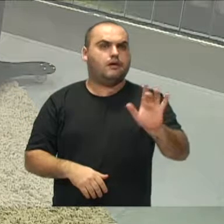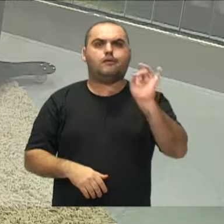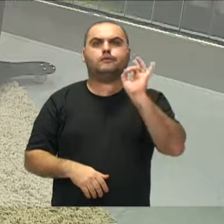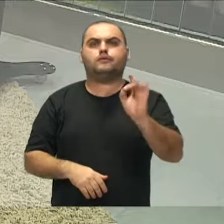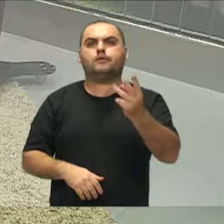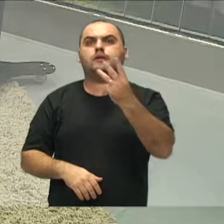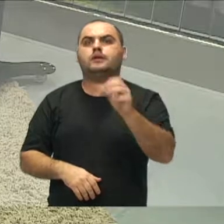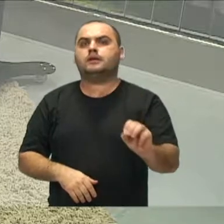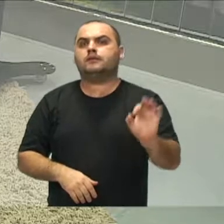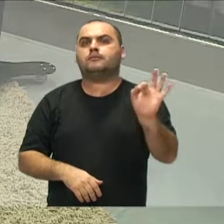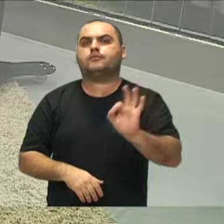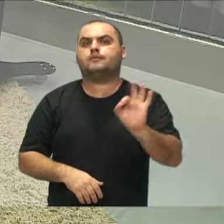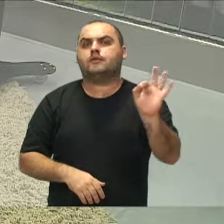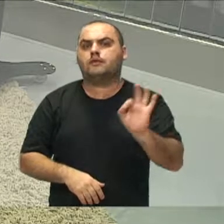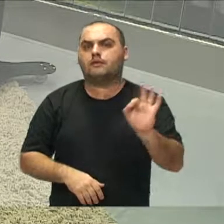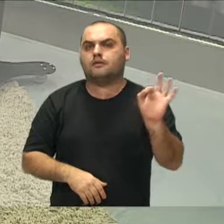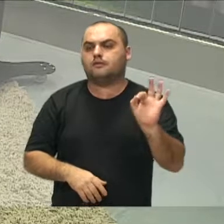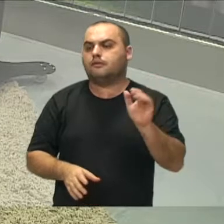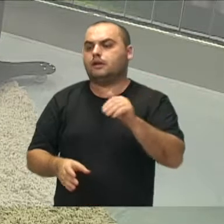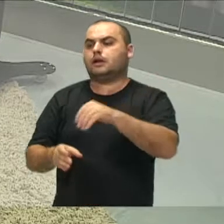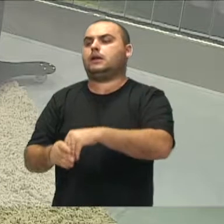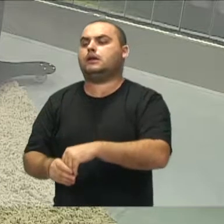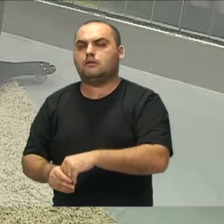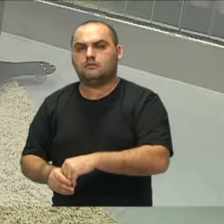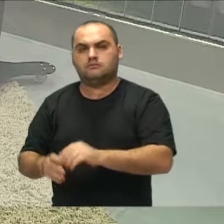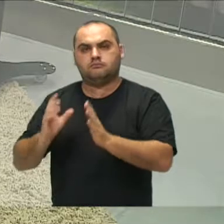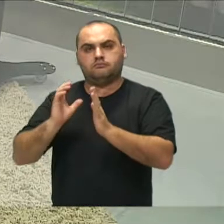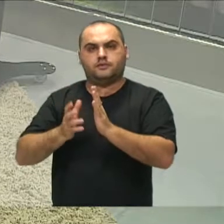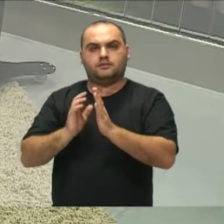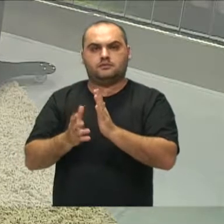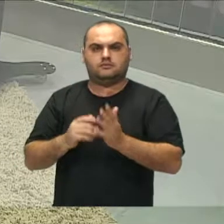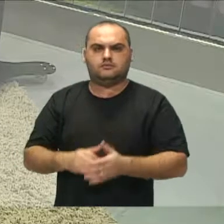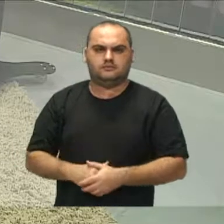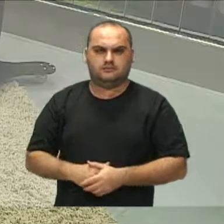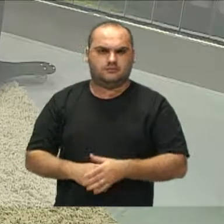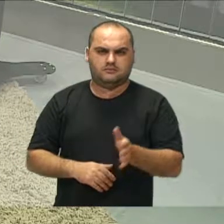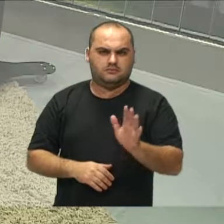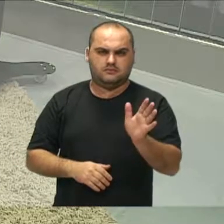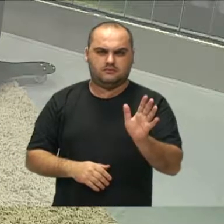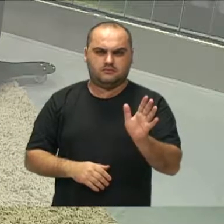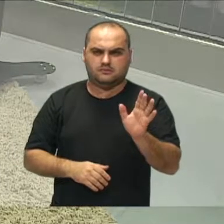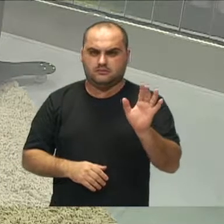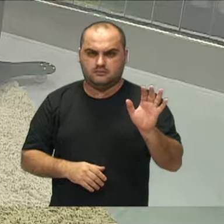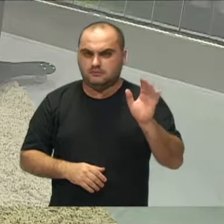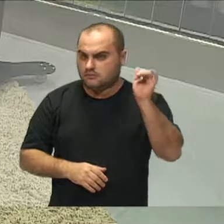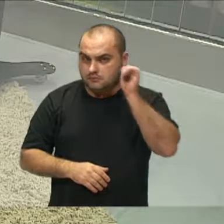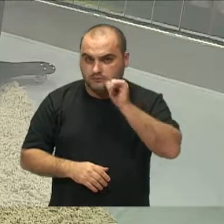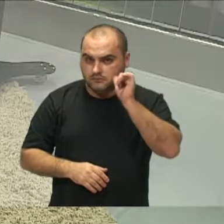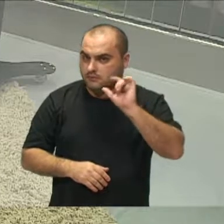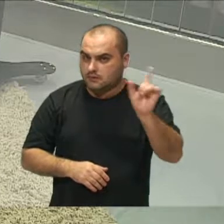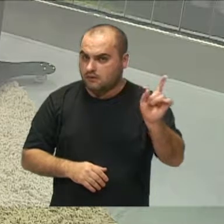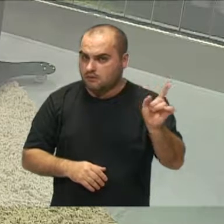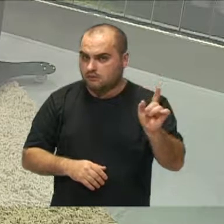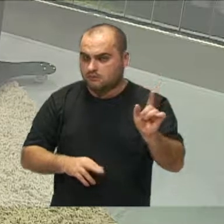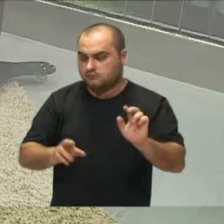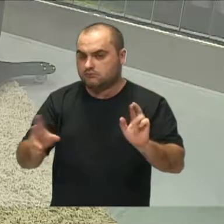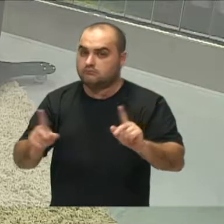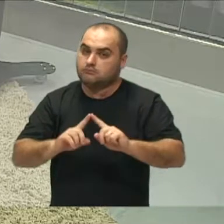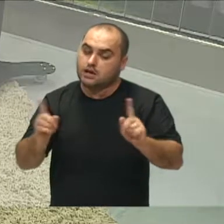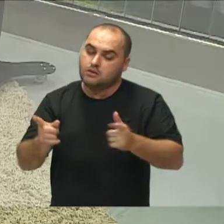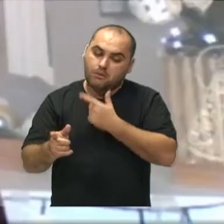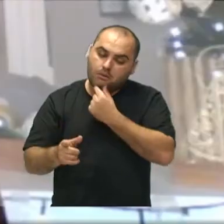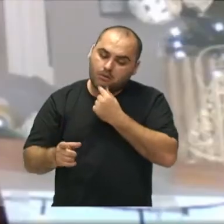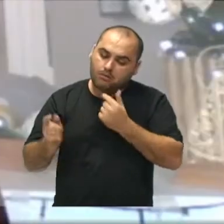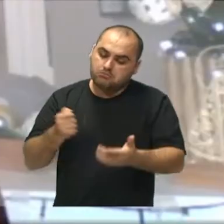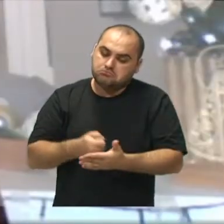30% da cota, que não é exatamente 30% da cota da mulher, né? É do sexo oposto, mas os homens estão aí. Mas o que